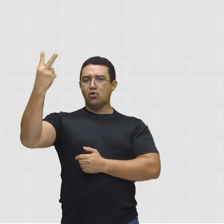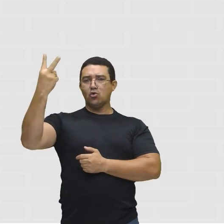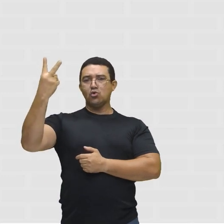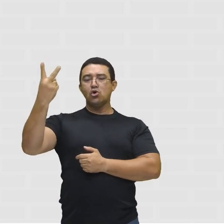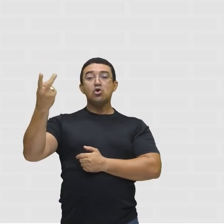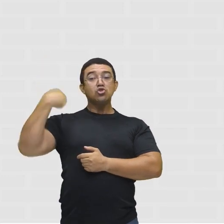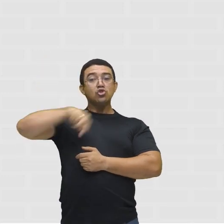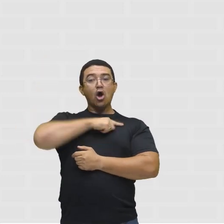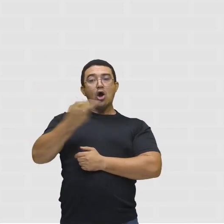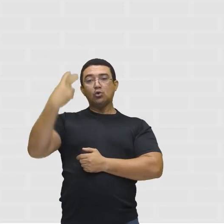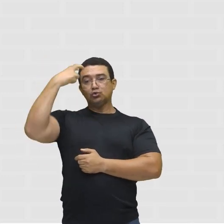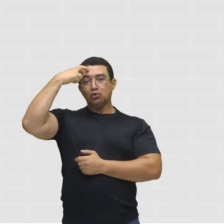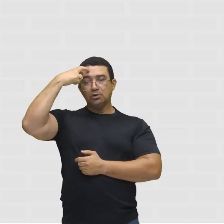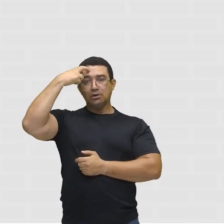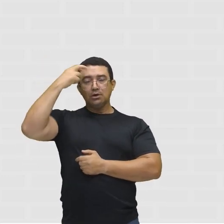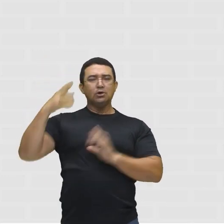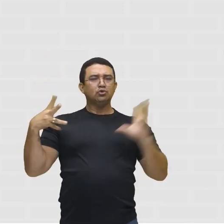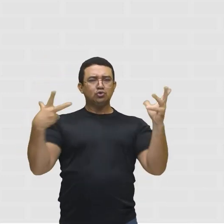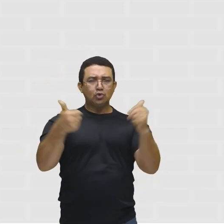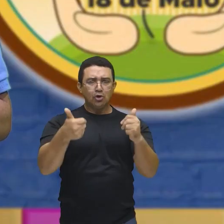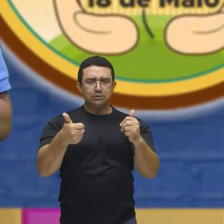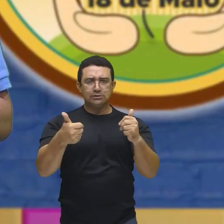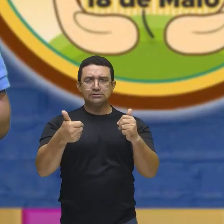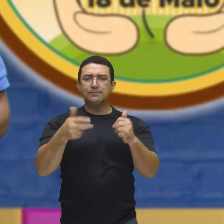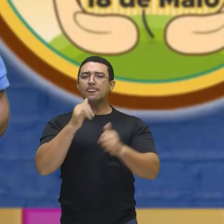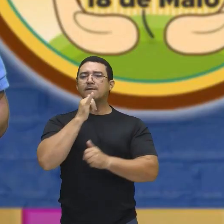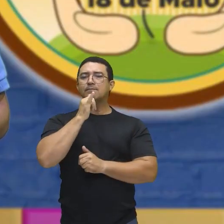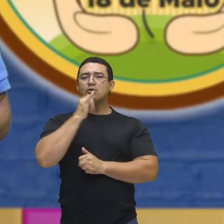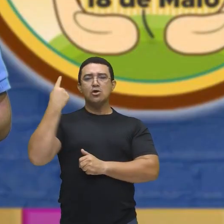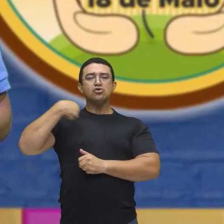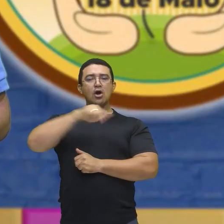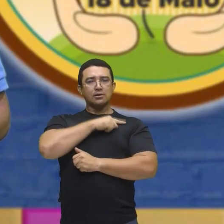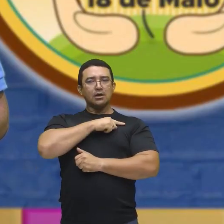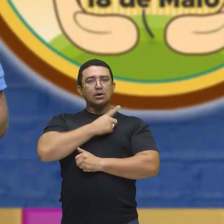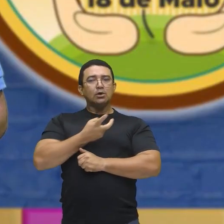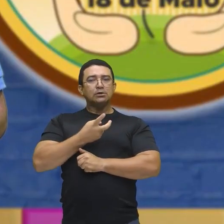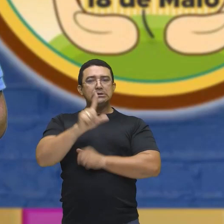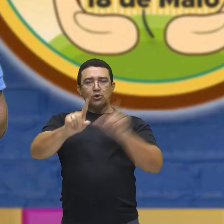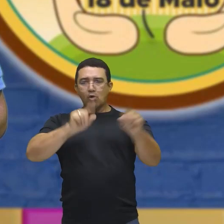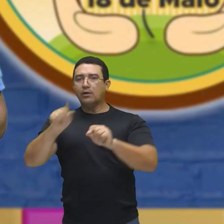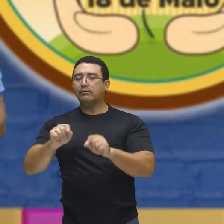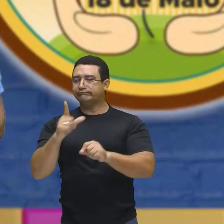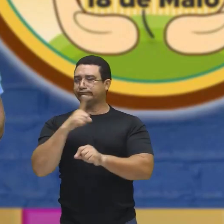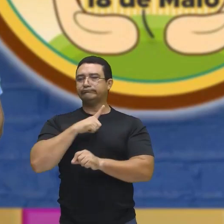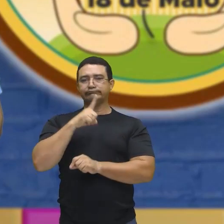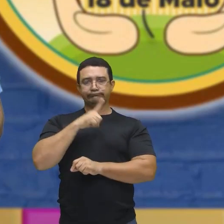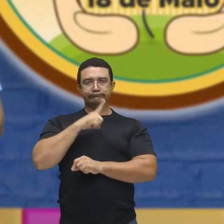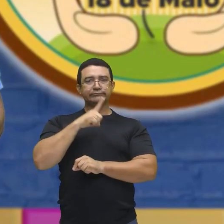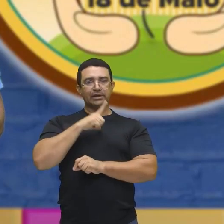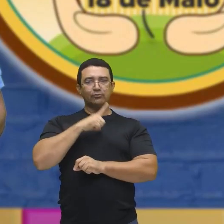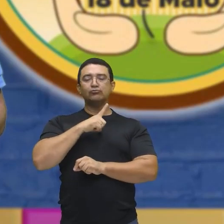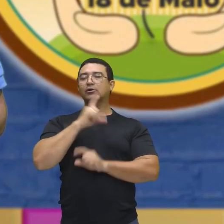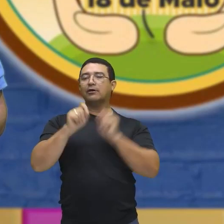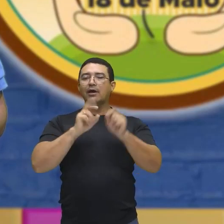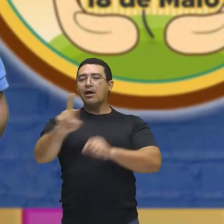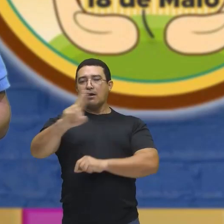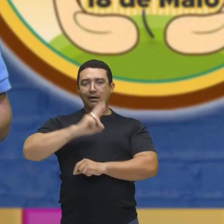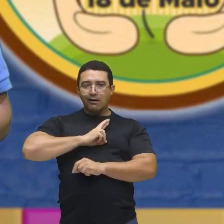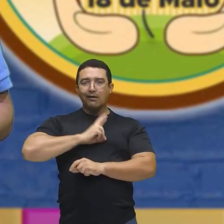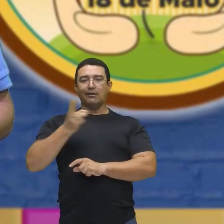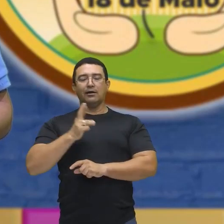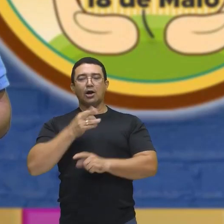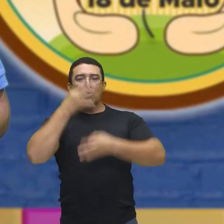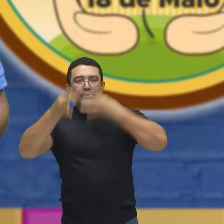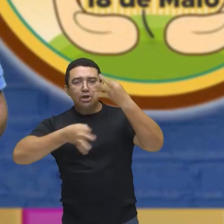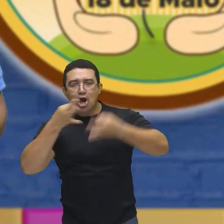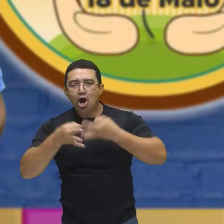gente, todas as nossas escolhas, nós vamos ter um resultado. toda a nossa opinião, o que nós vamos escolher, como